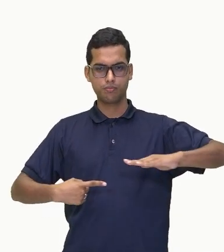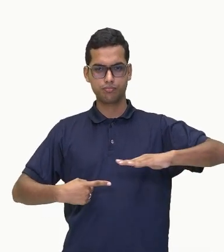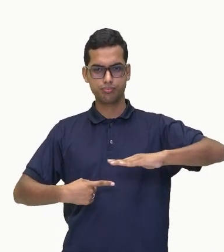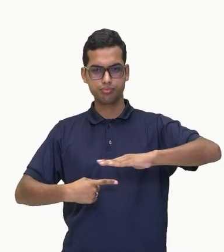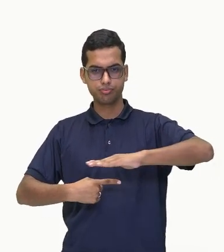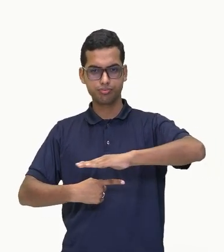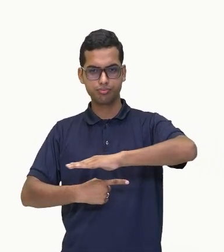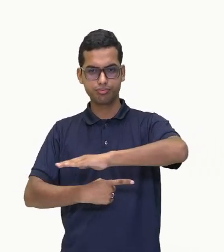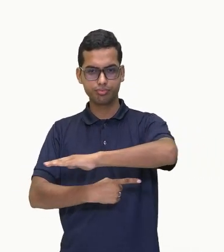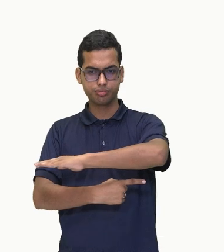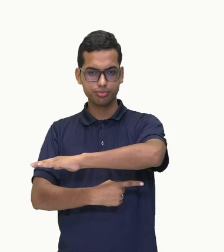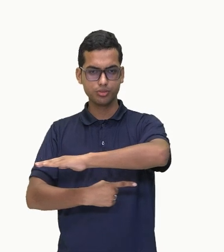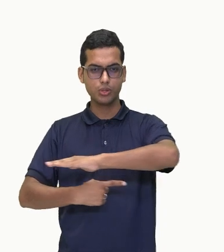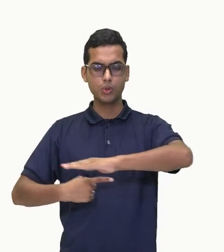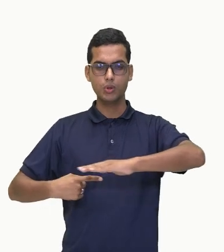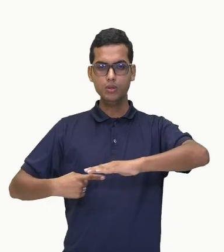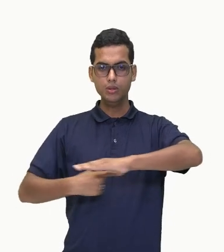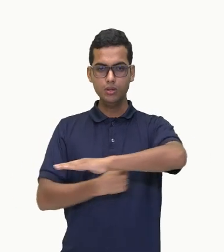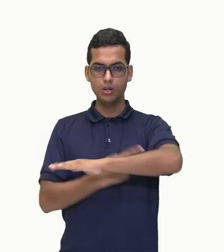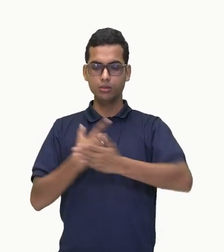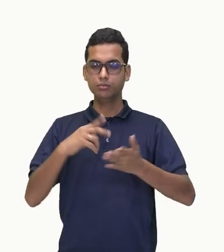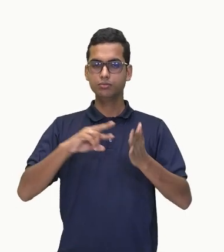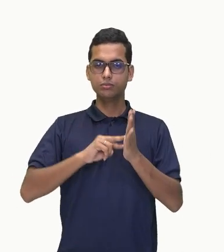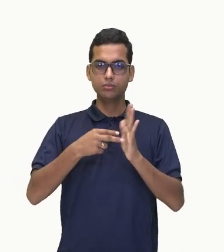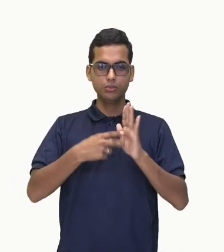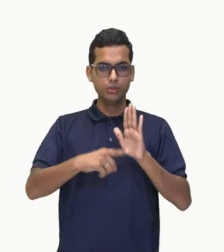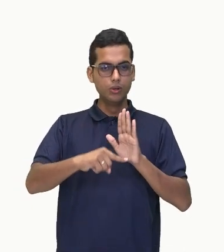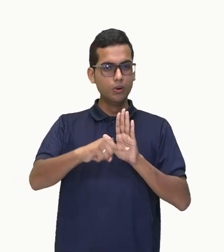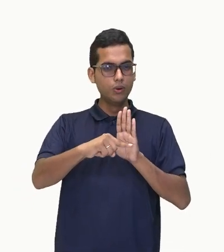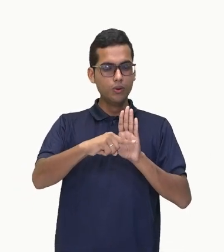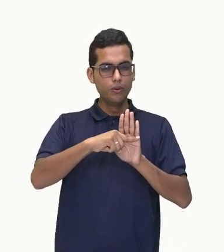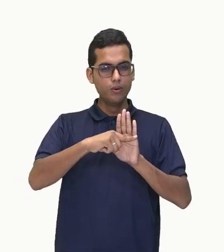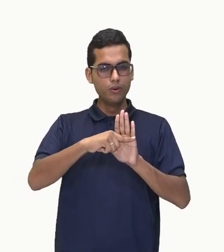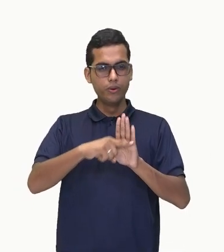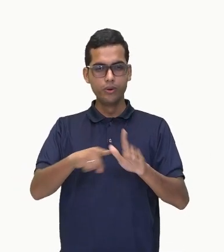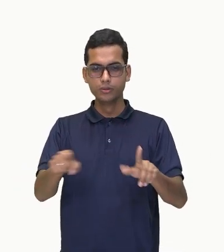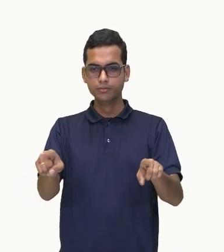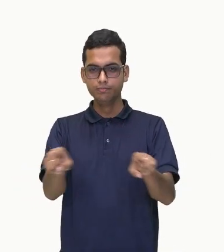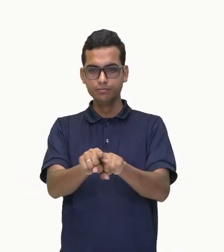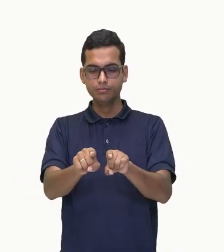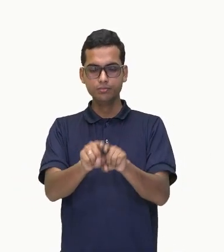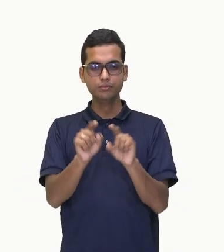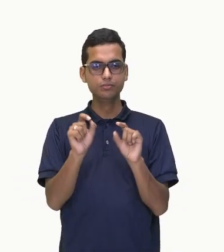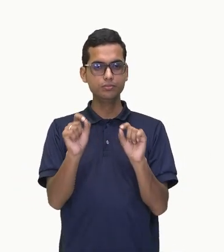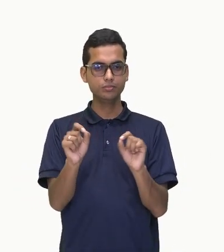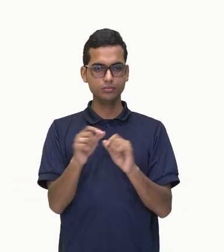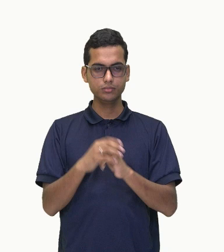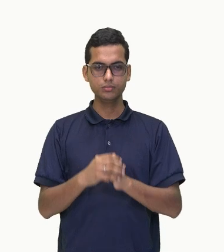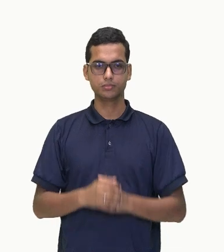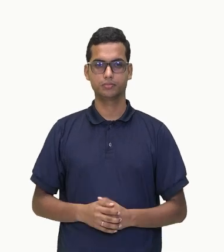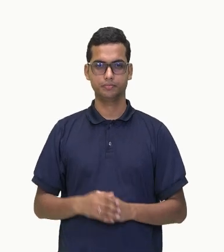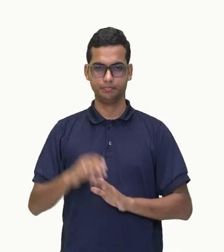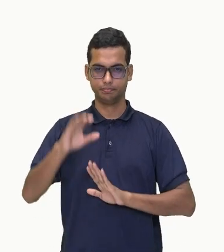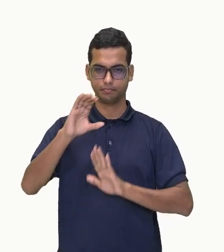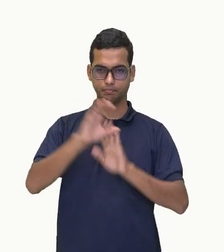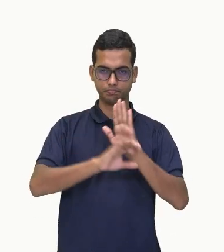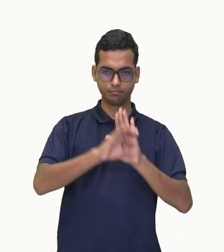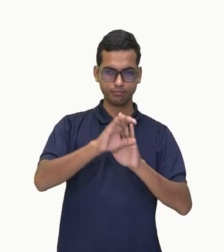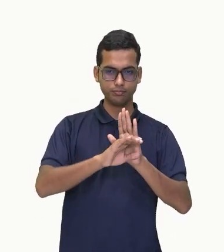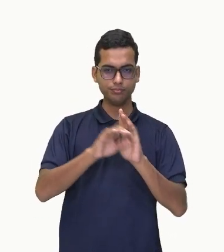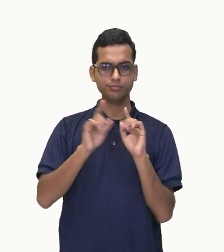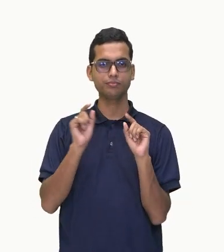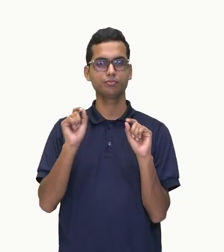é negativo também. Logo, com base nesta definição, nós temos o